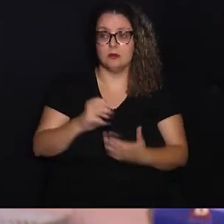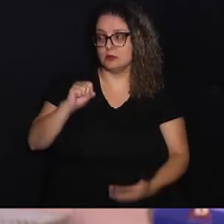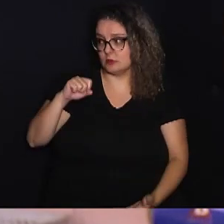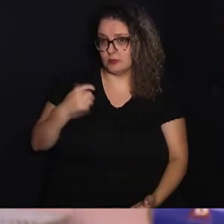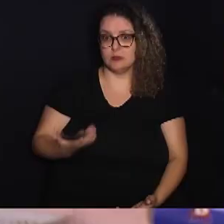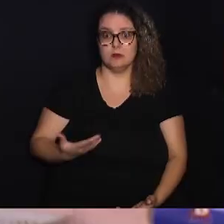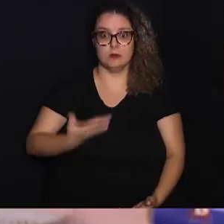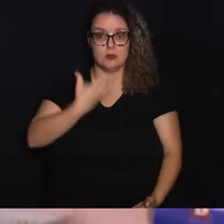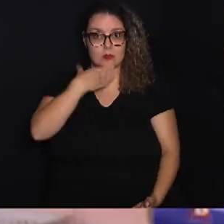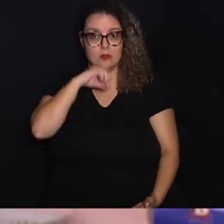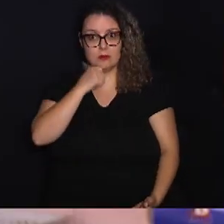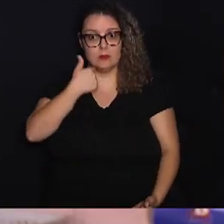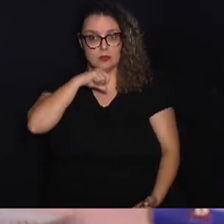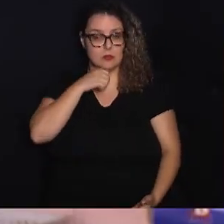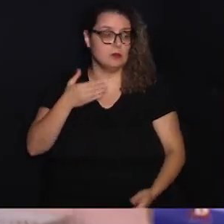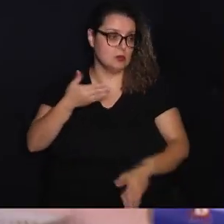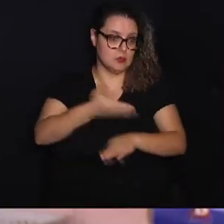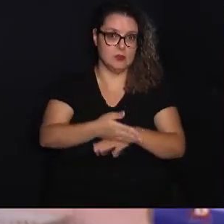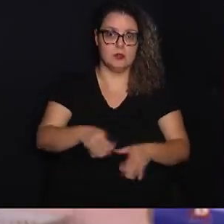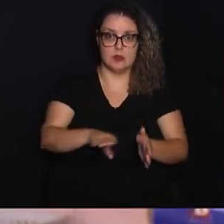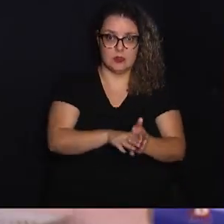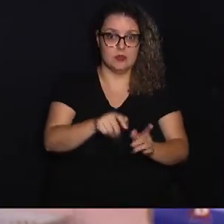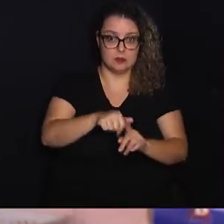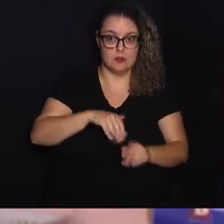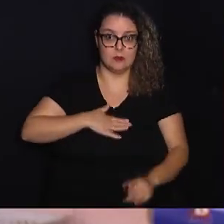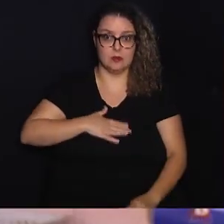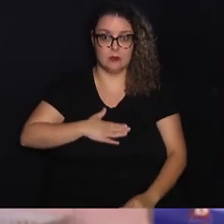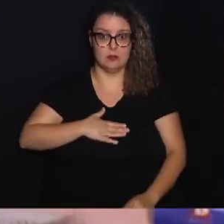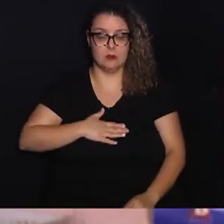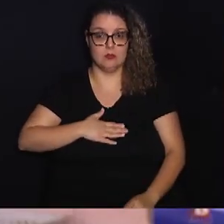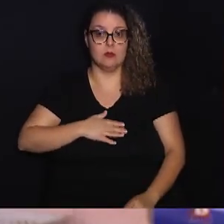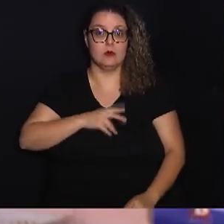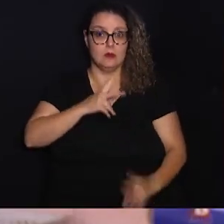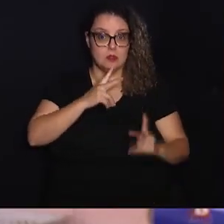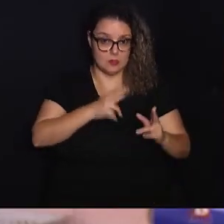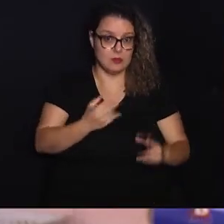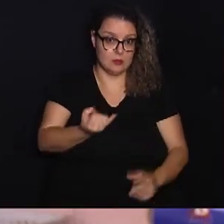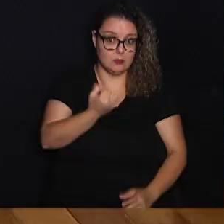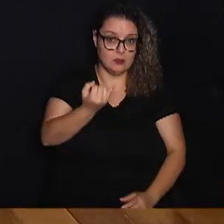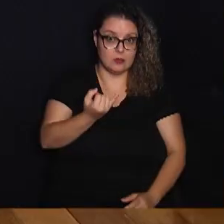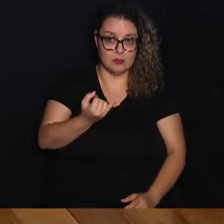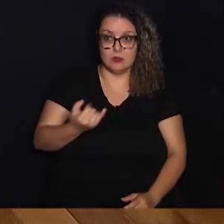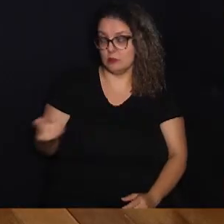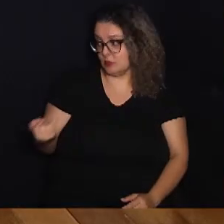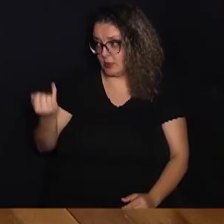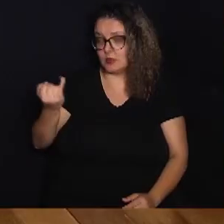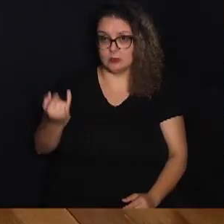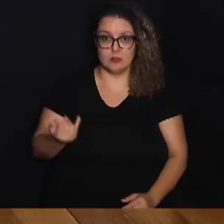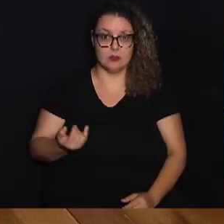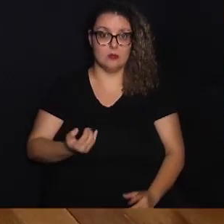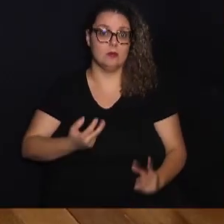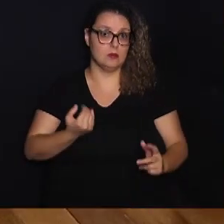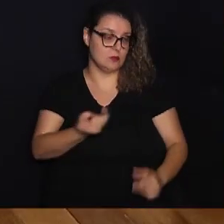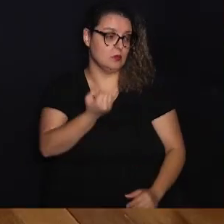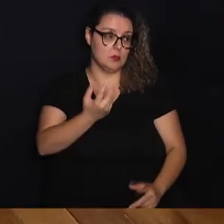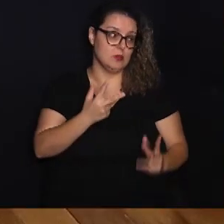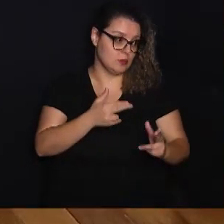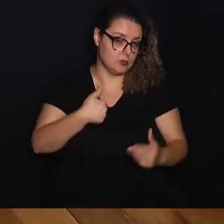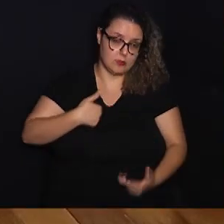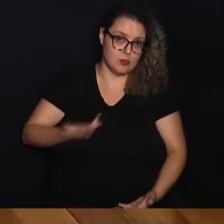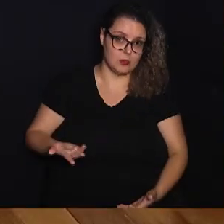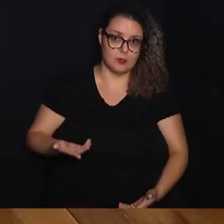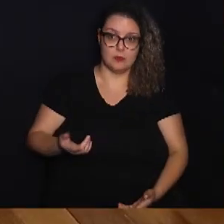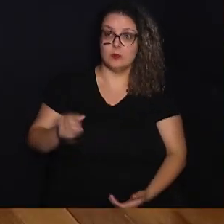Um pai que entrou agora em agosto, ele é tão pai, então ele tem mesmo uma importância quanto eu. Né? Sim.